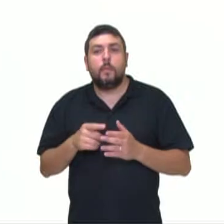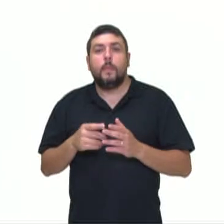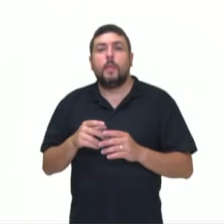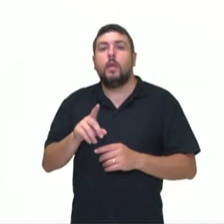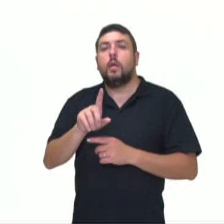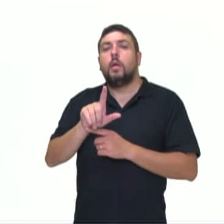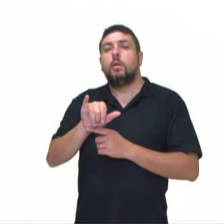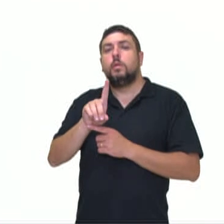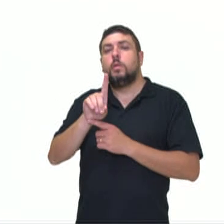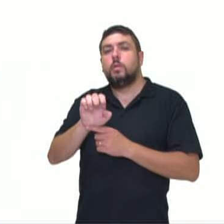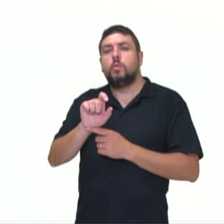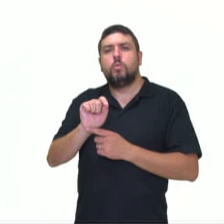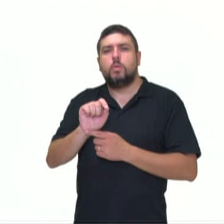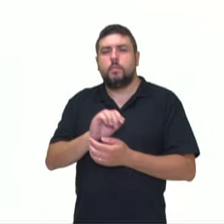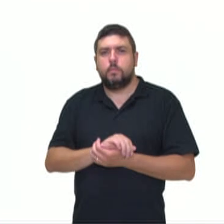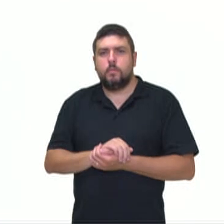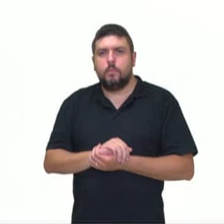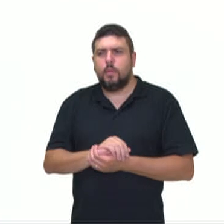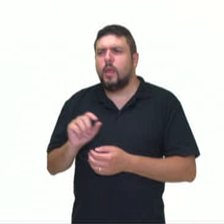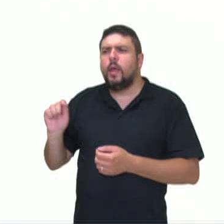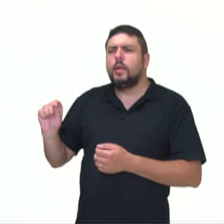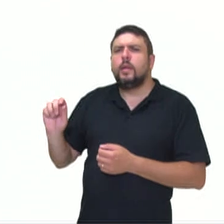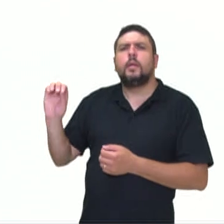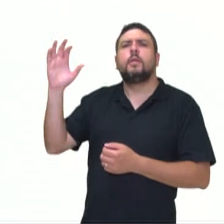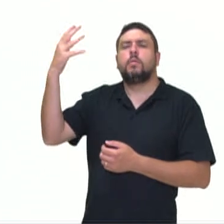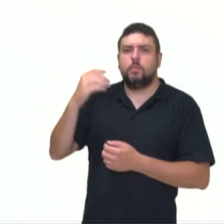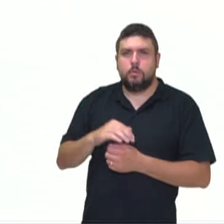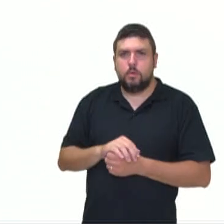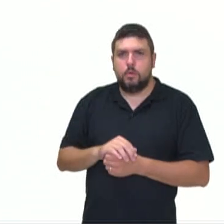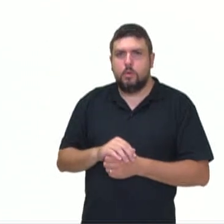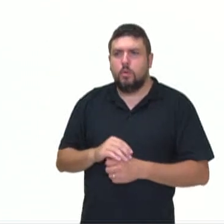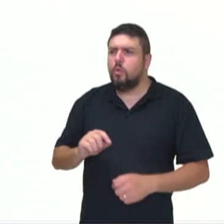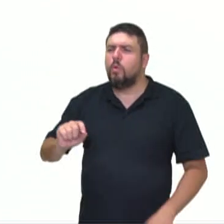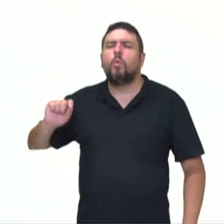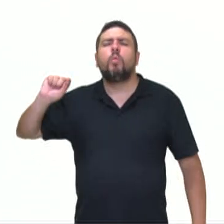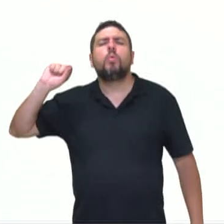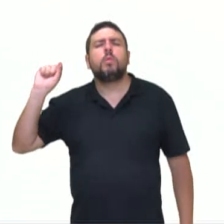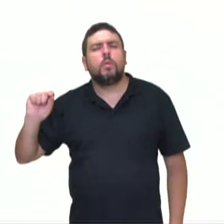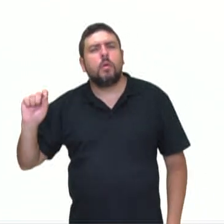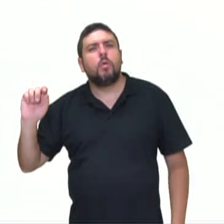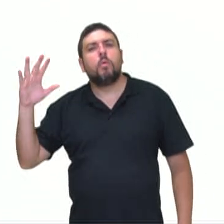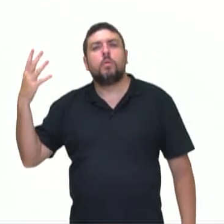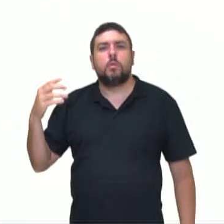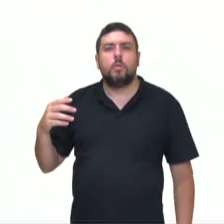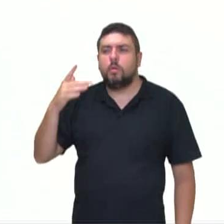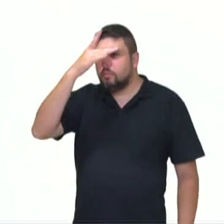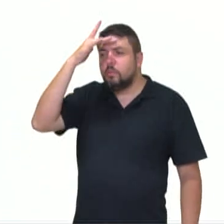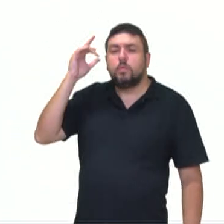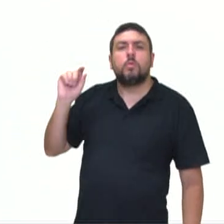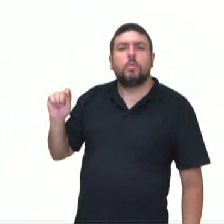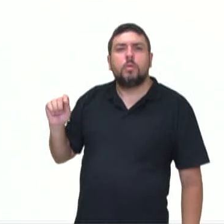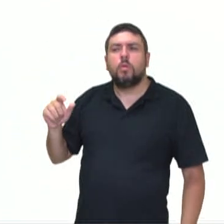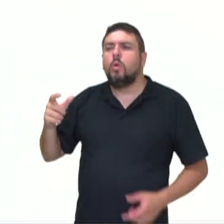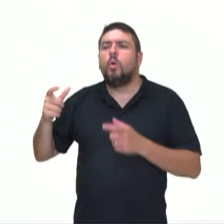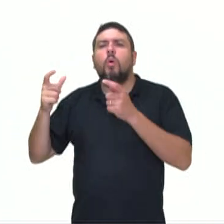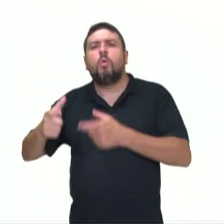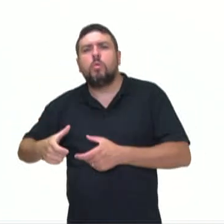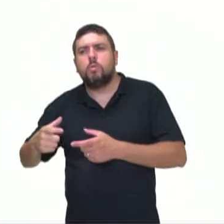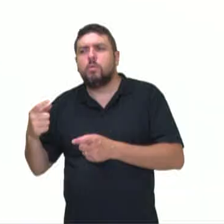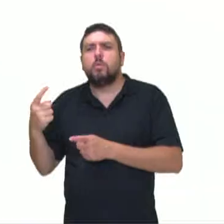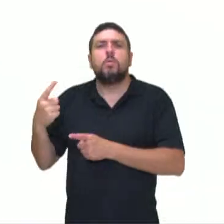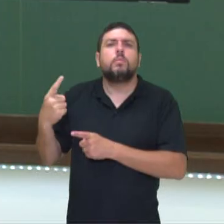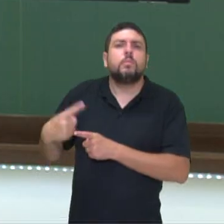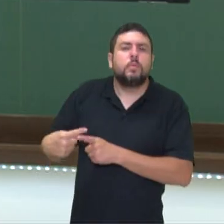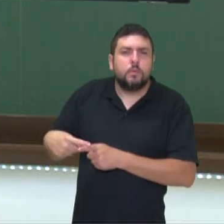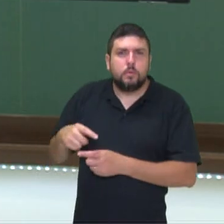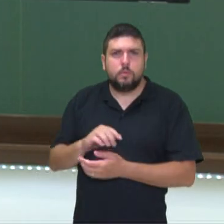o quem fez aquilo, ou o que aconteceu, onde, como e por que se deu esse